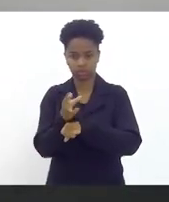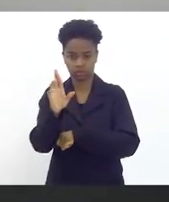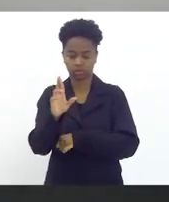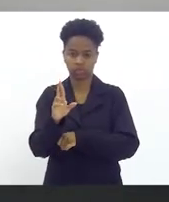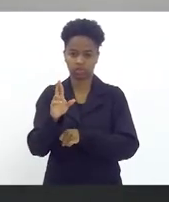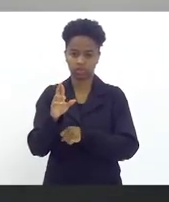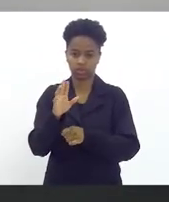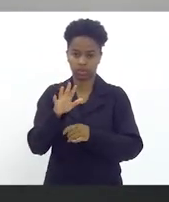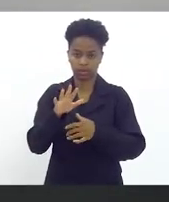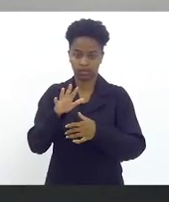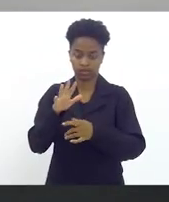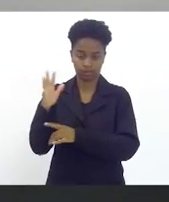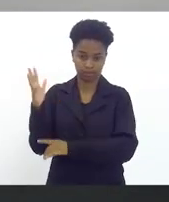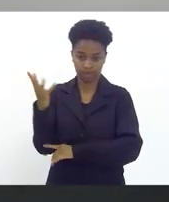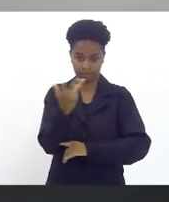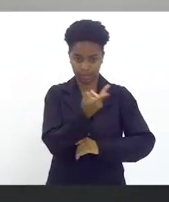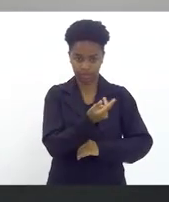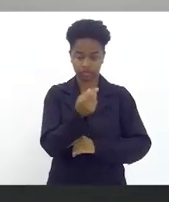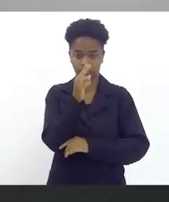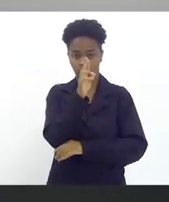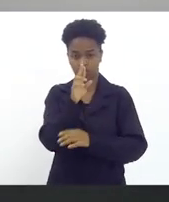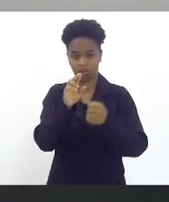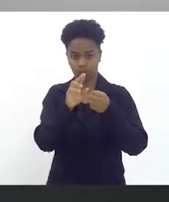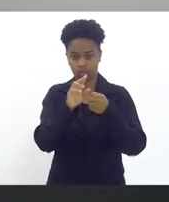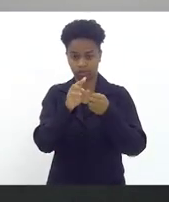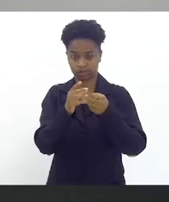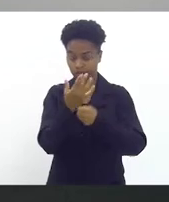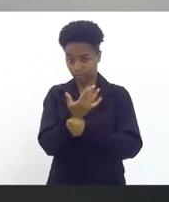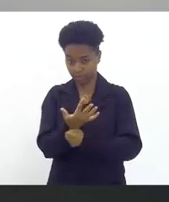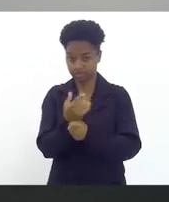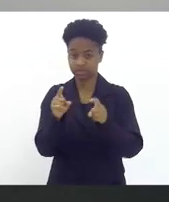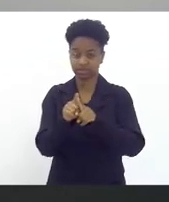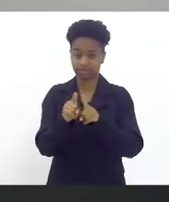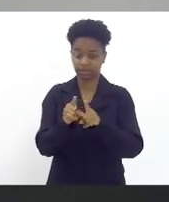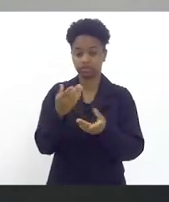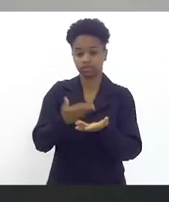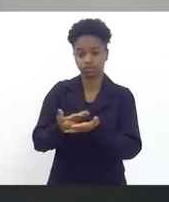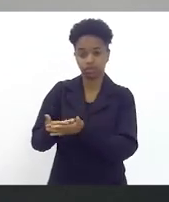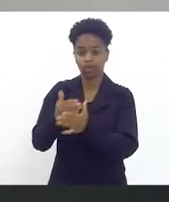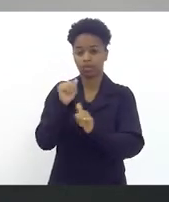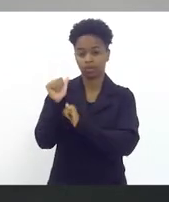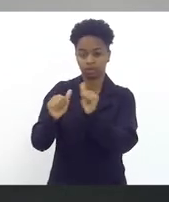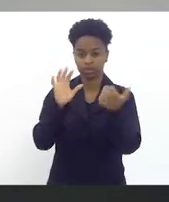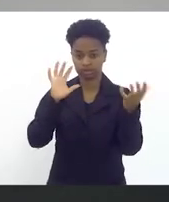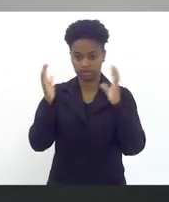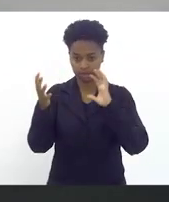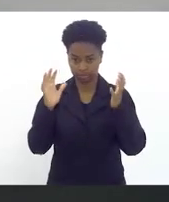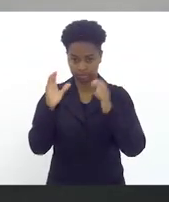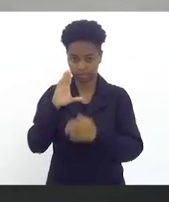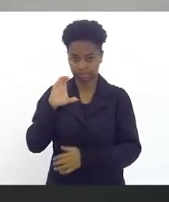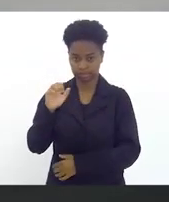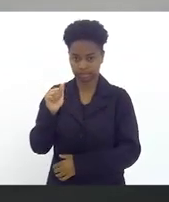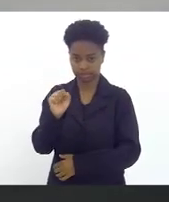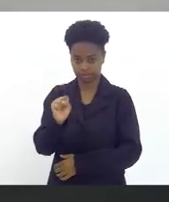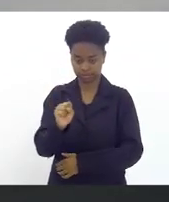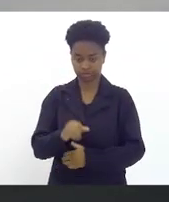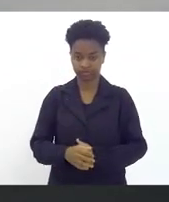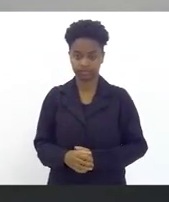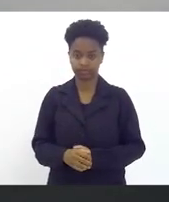UERJ subsecretária de conservação da biodiversidade e mudanças do clima da cheias Obrigado aqui